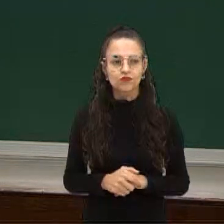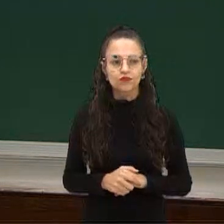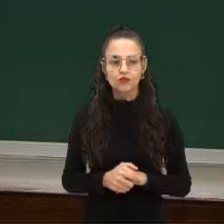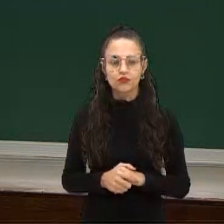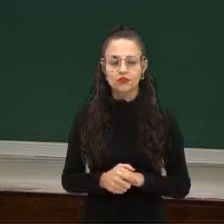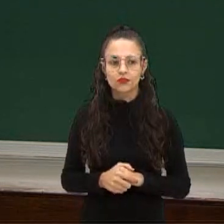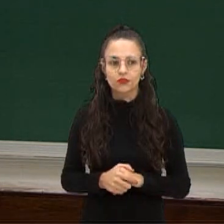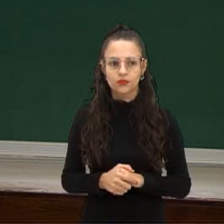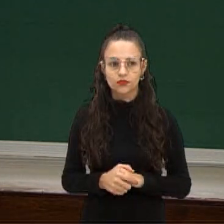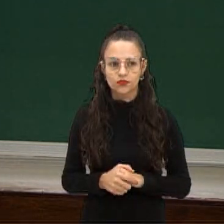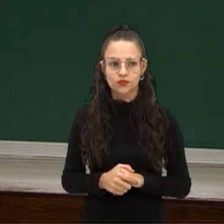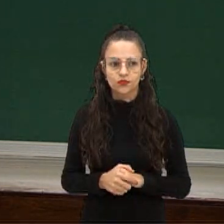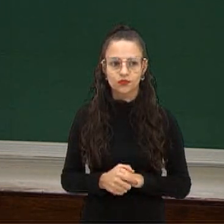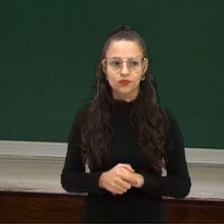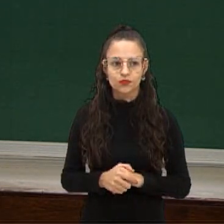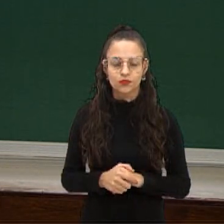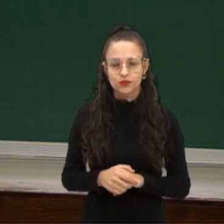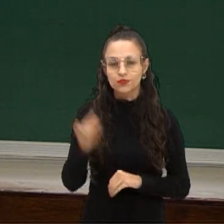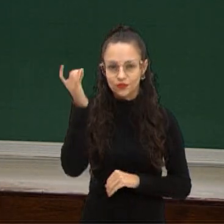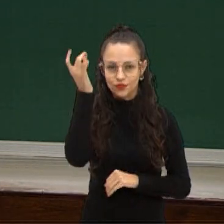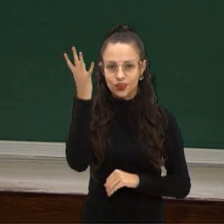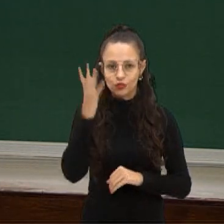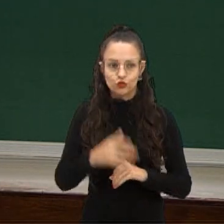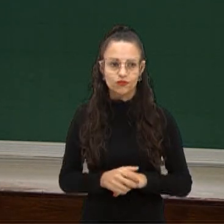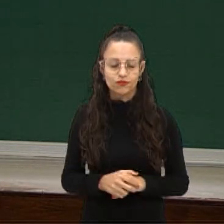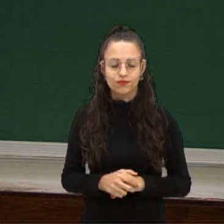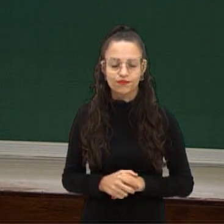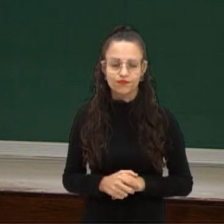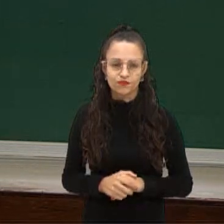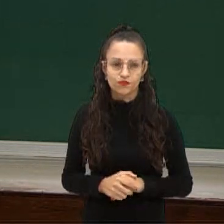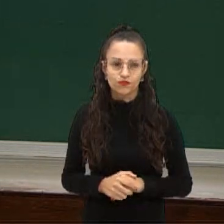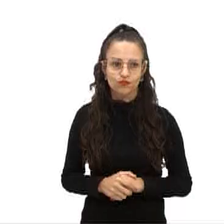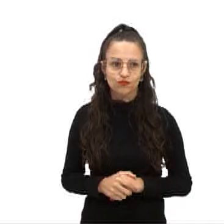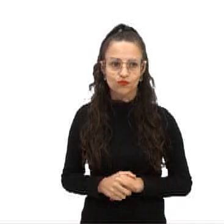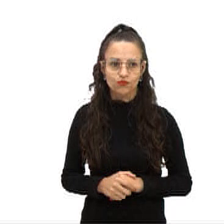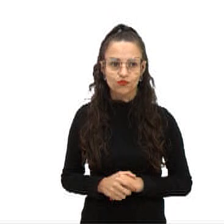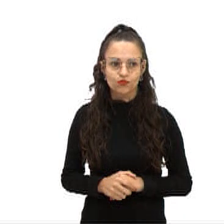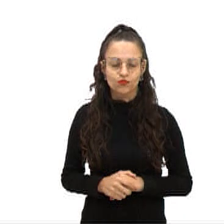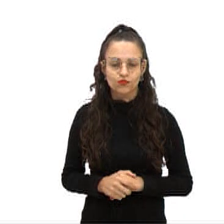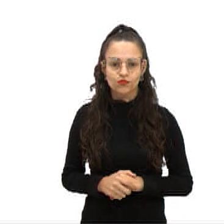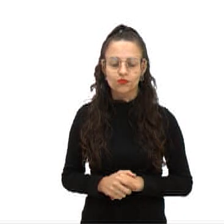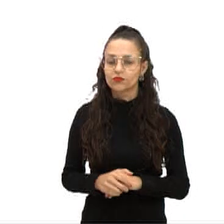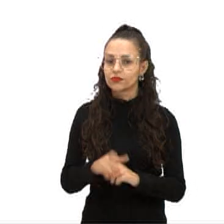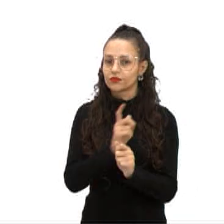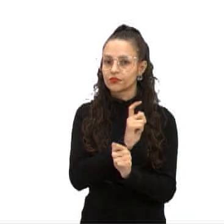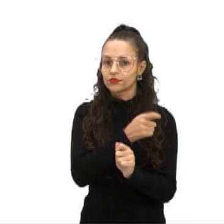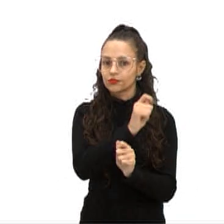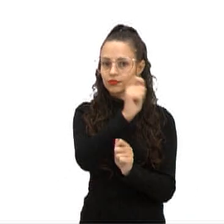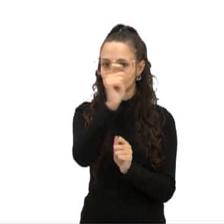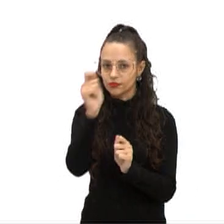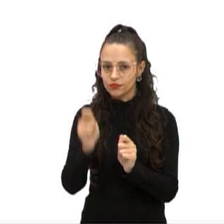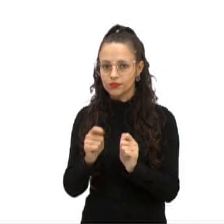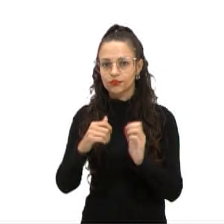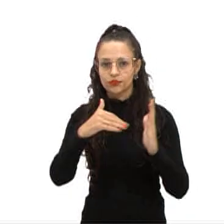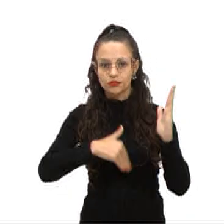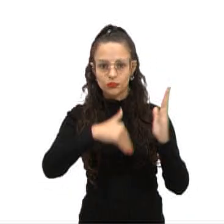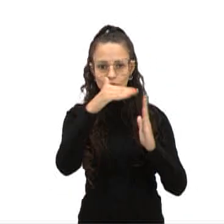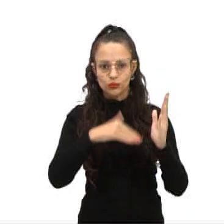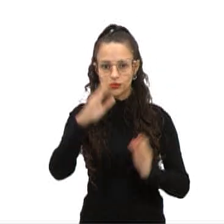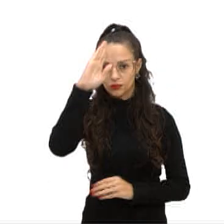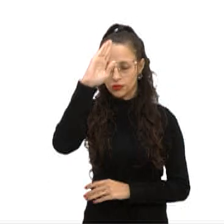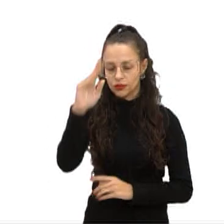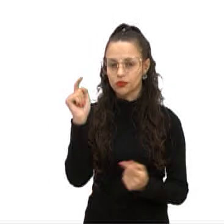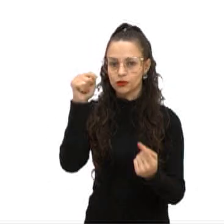O jambás e a porta. Está bem facinho de saber, alternativa A. Prosseguindo, agora escultura e pintura. Tinha como